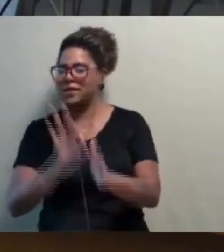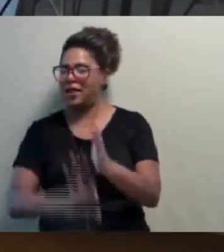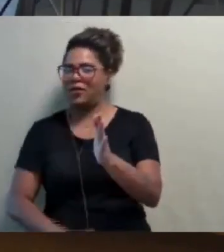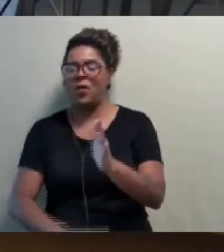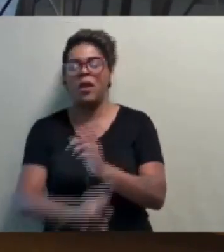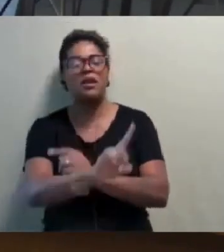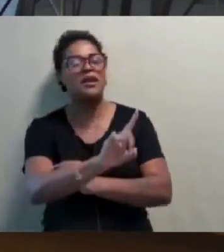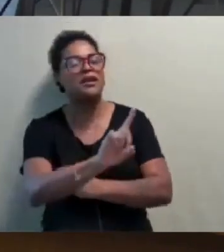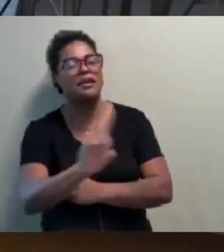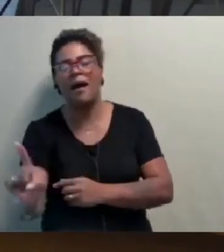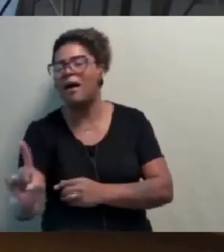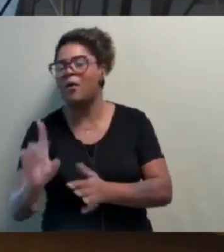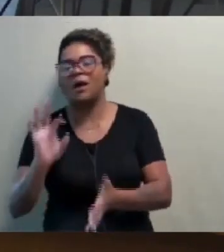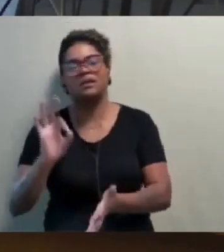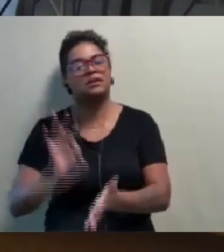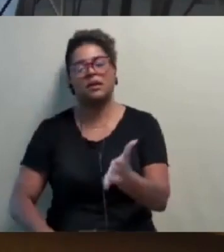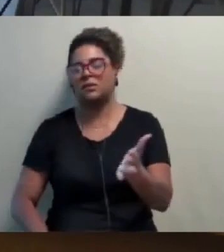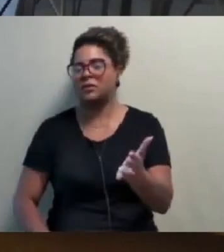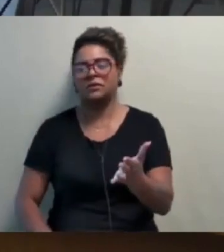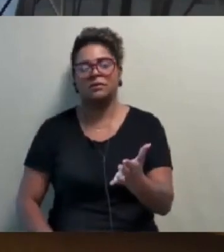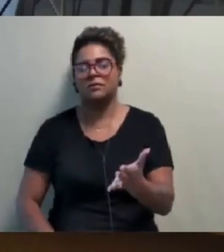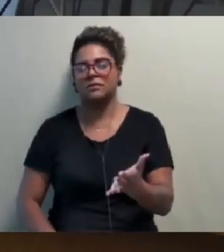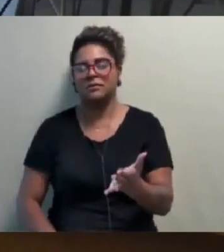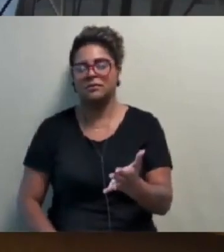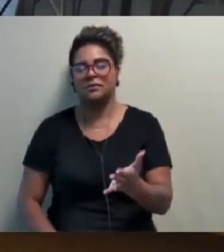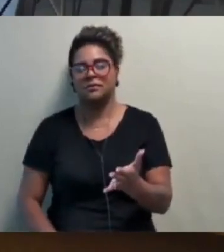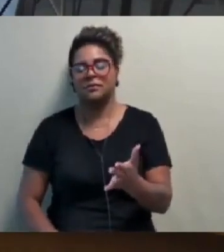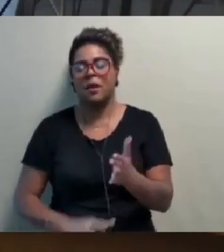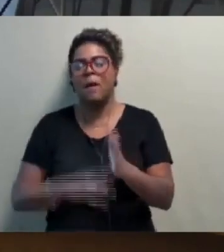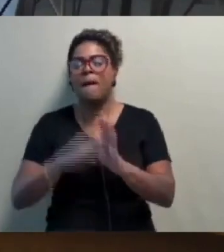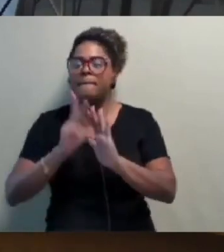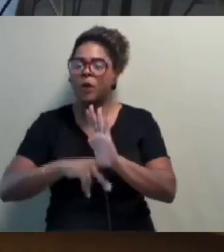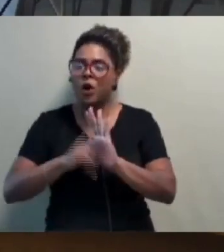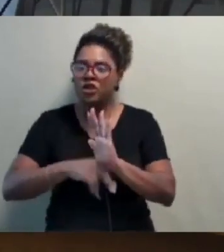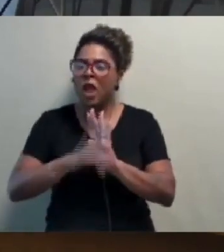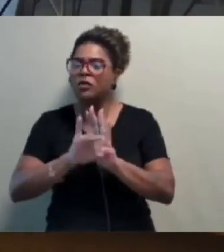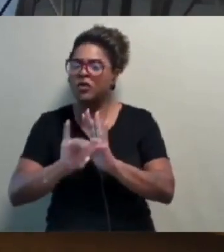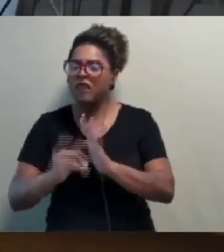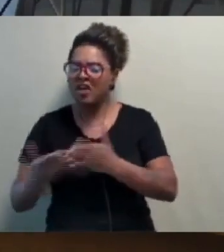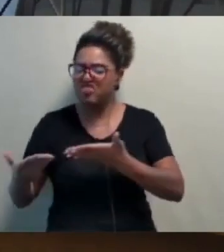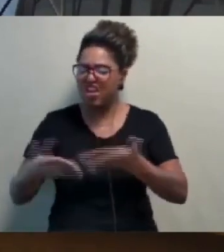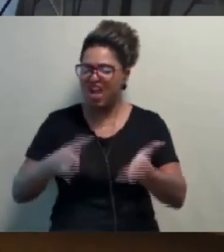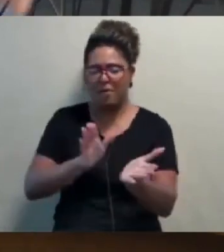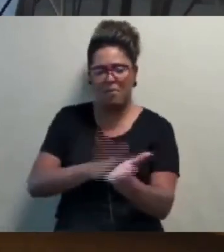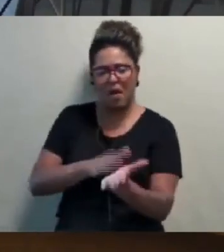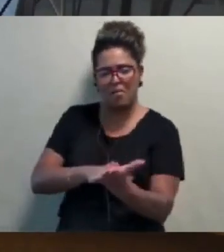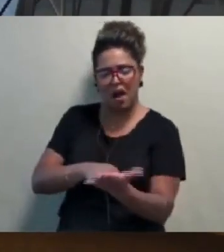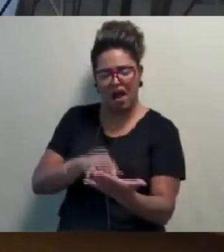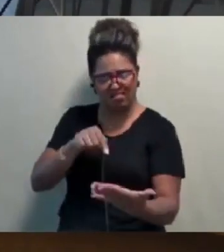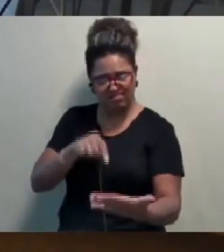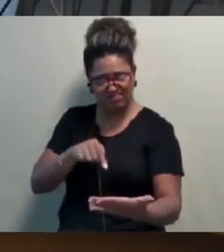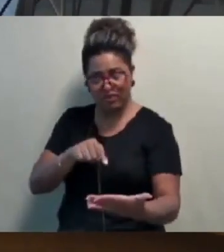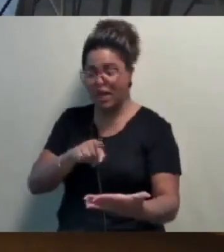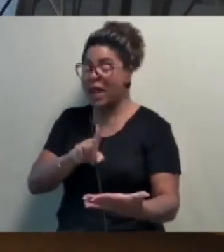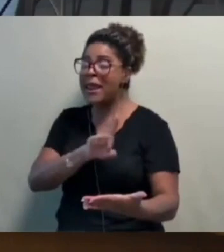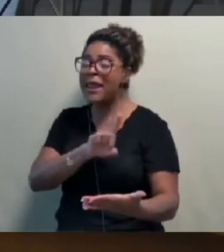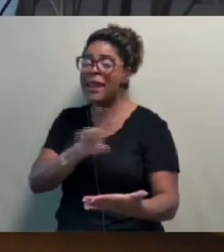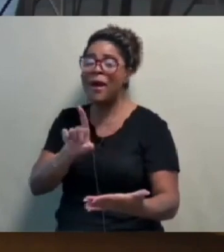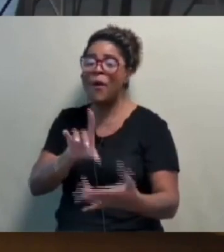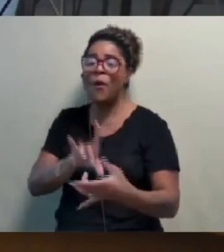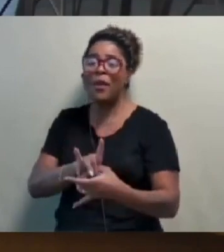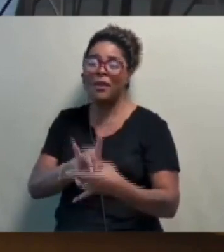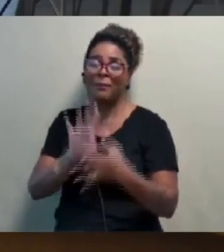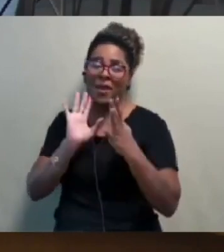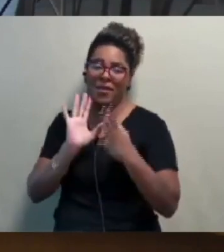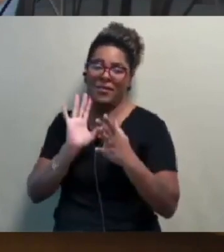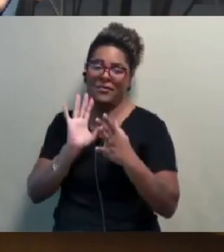irei assinar. E projetos que irão chegar à minha mão, não irei liberar. É como um dia meu amigo